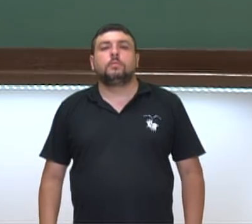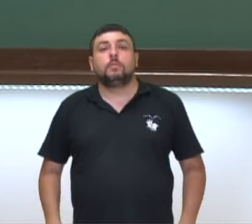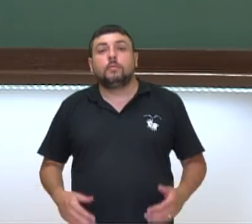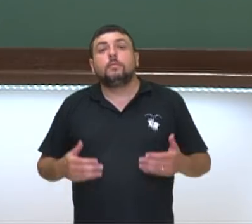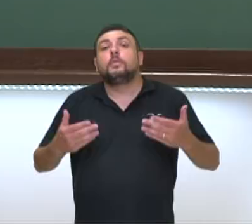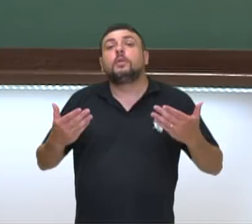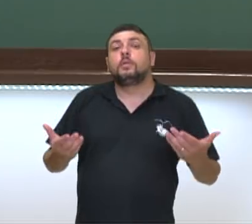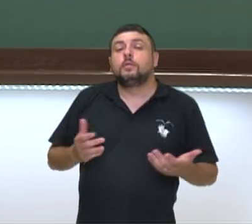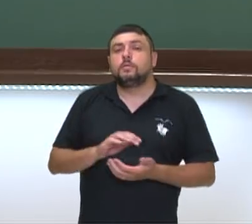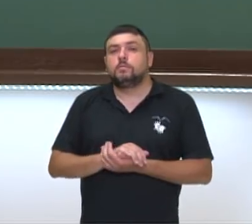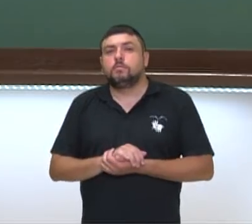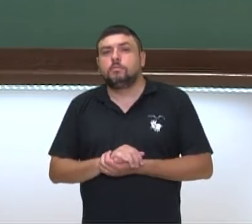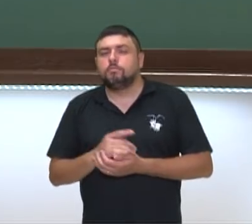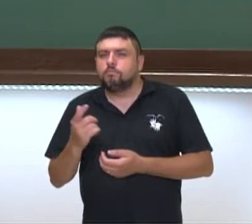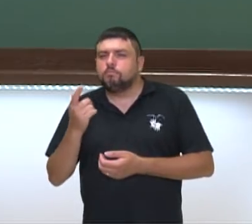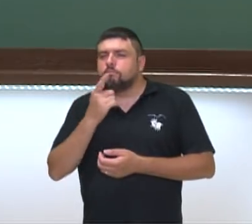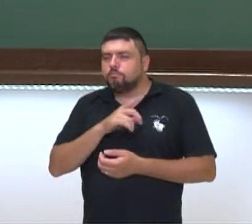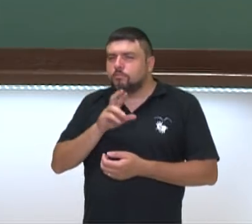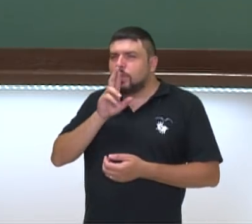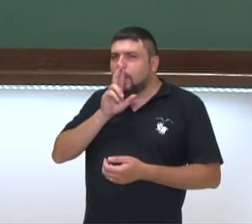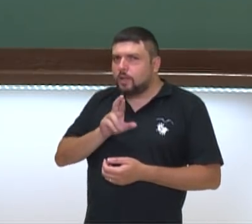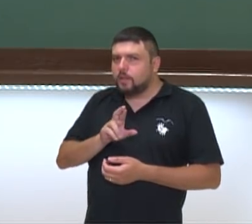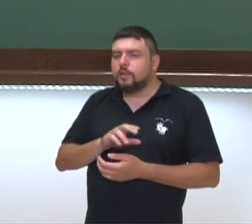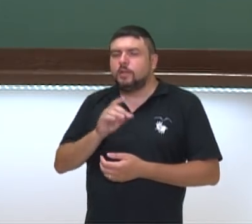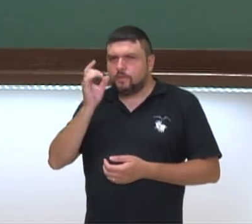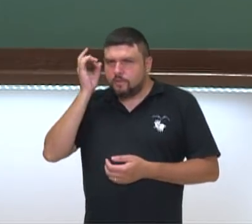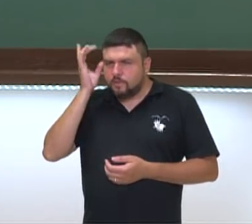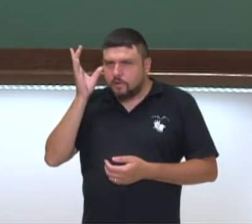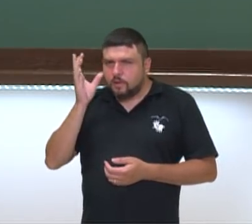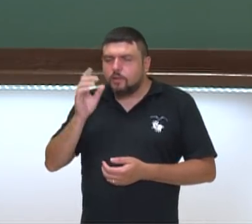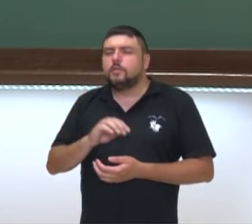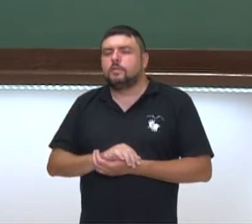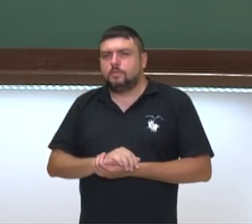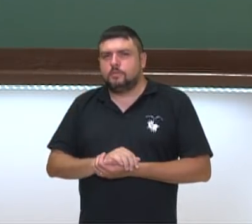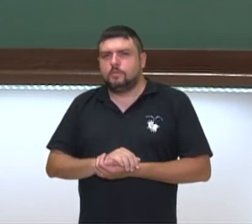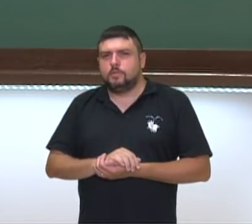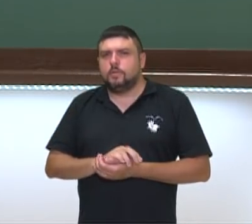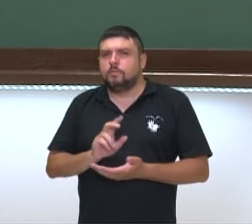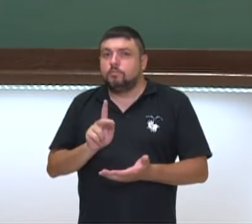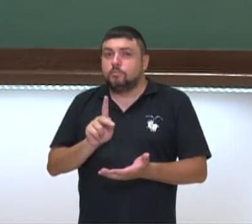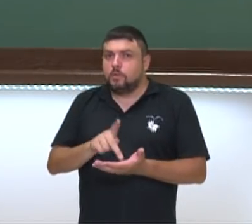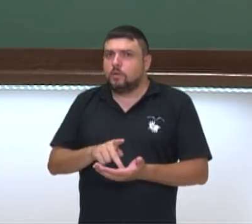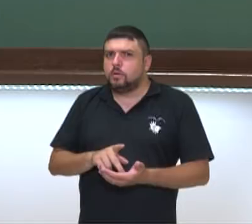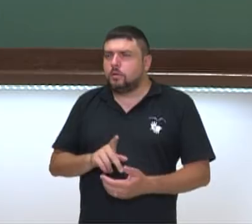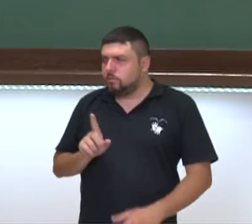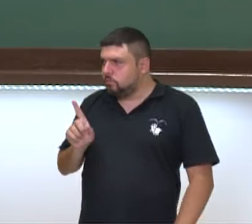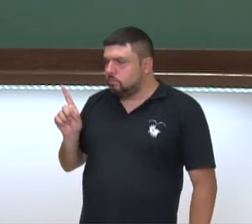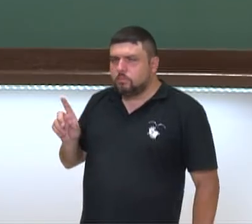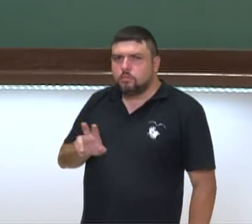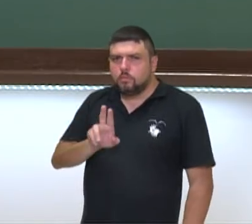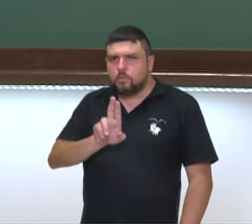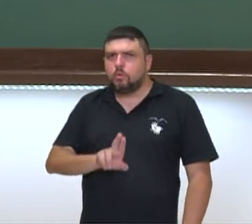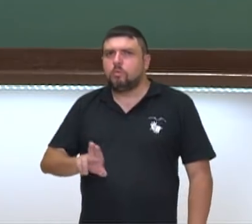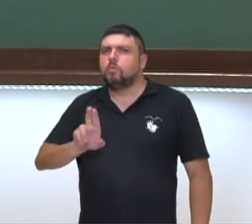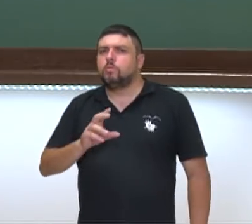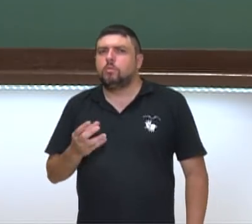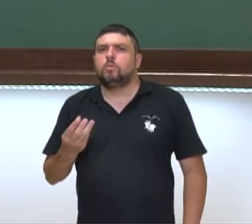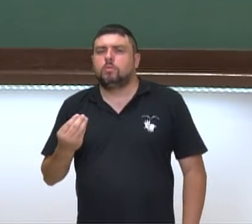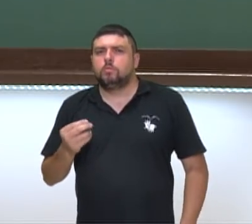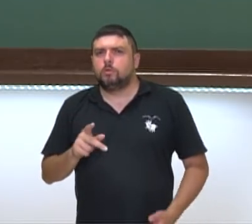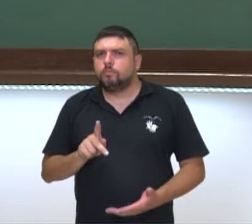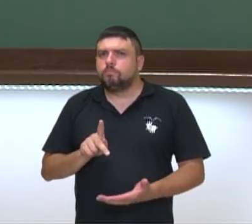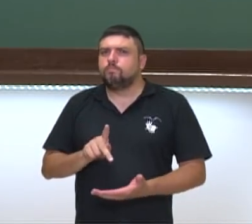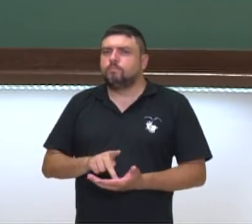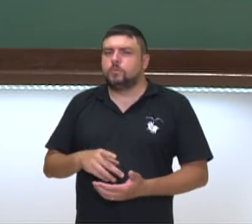E aí, galera, gostaram dessa questão? Fácil e muito real. Esse exemplo aí é real